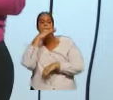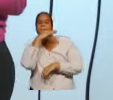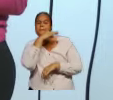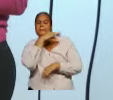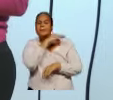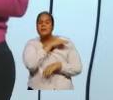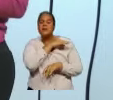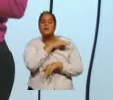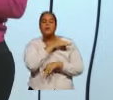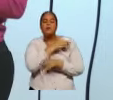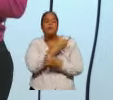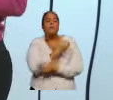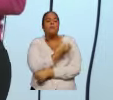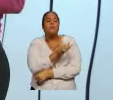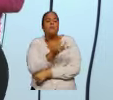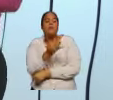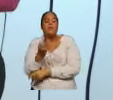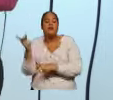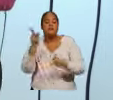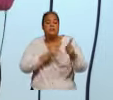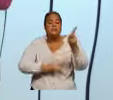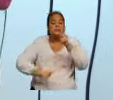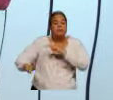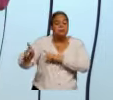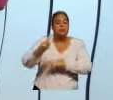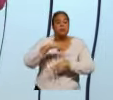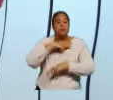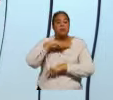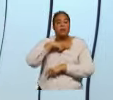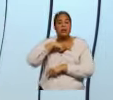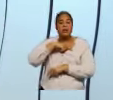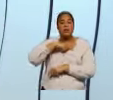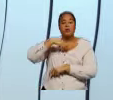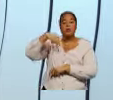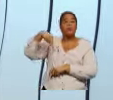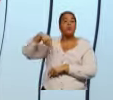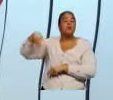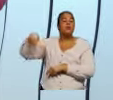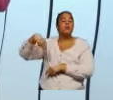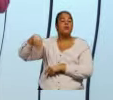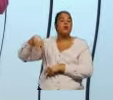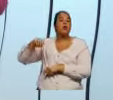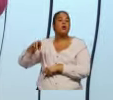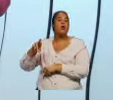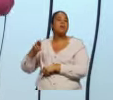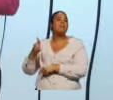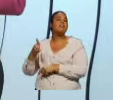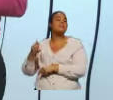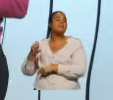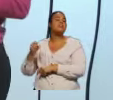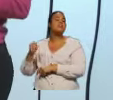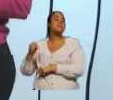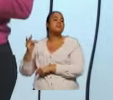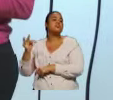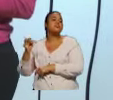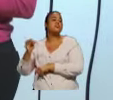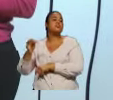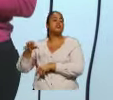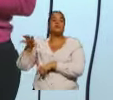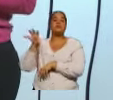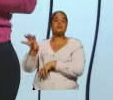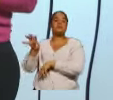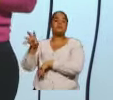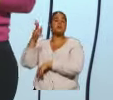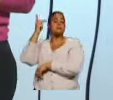quantidade de pessoas por exemplo oriundas da região nordeste que vivem por exemplo no estado de são